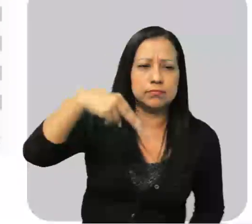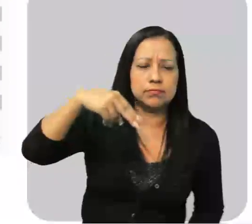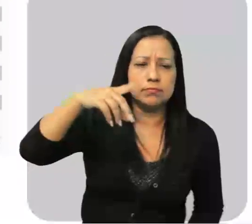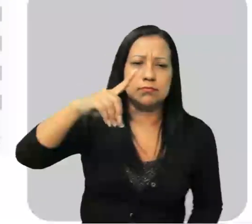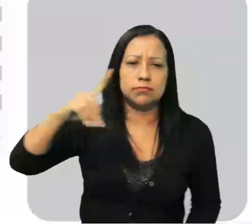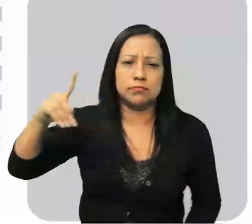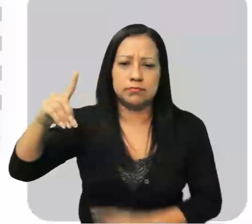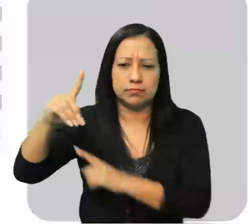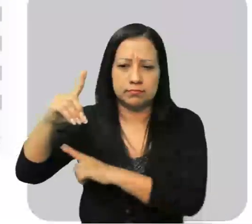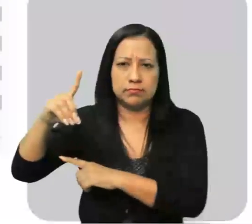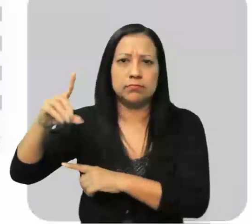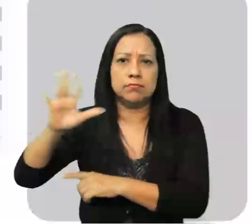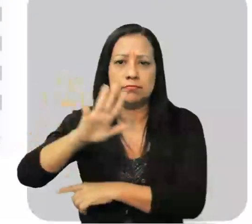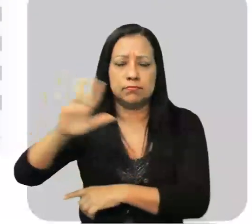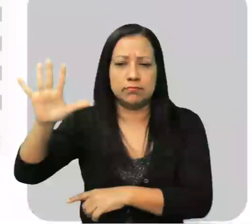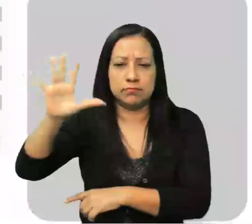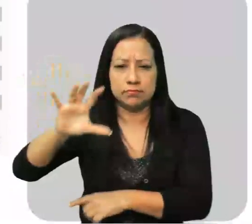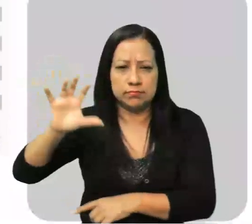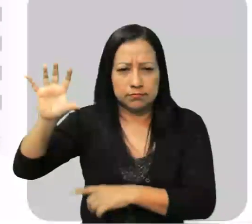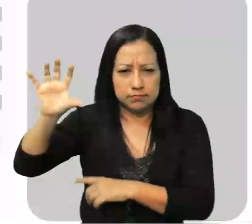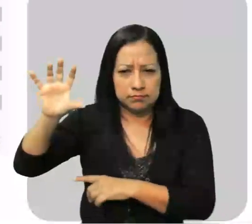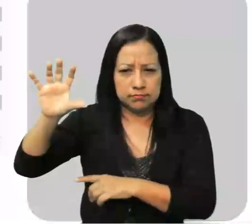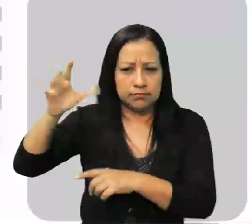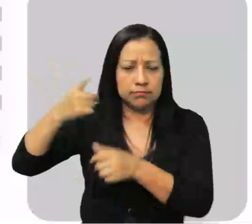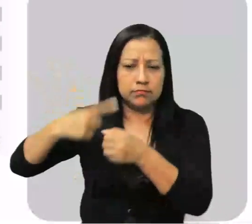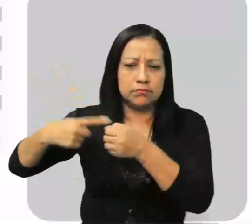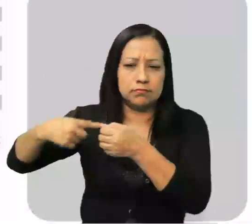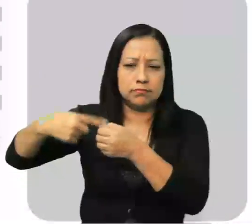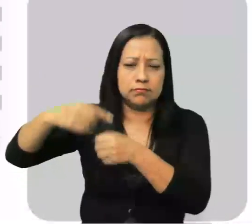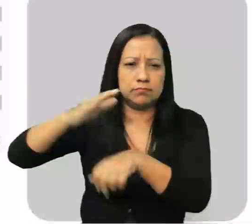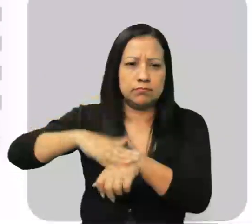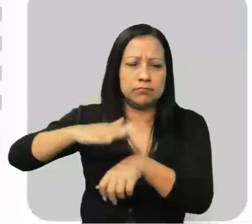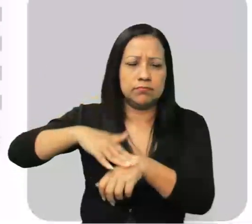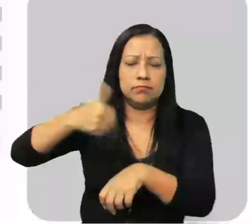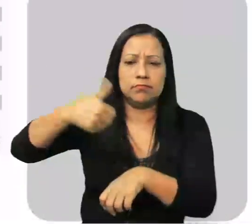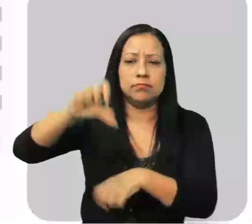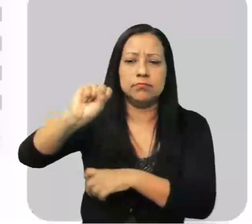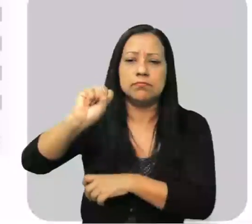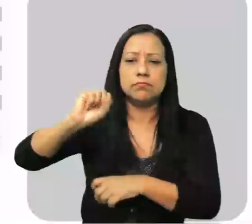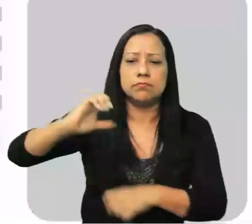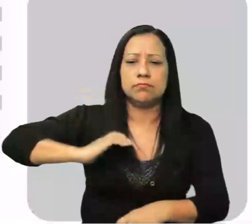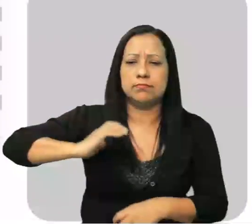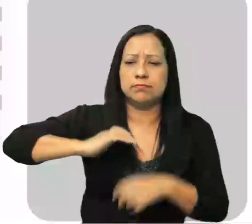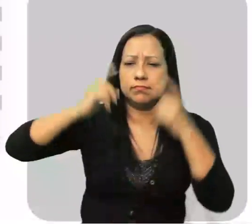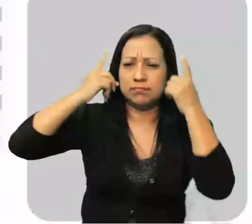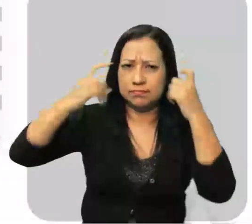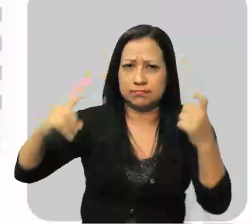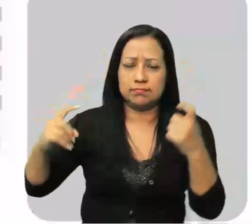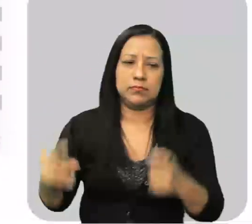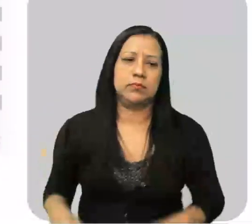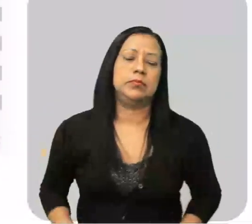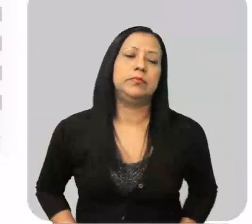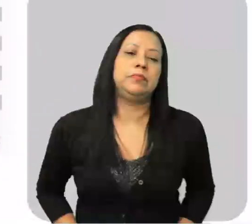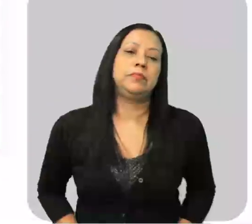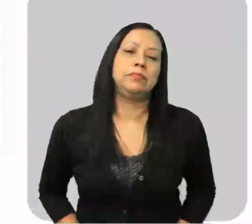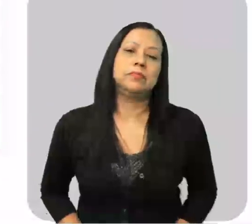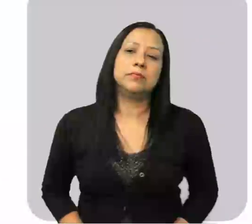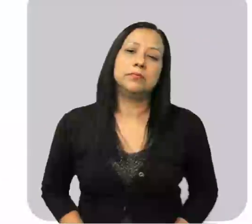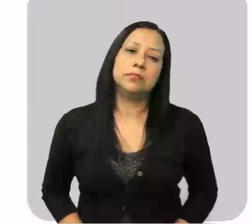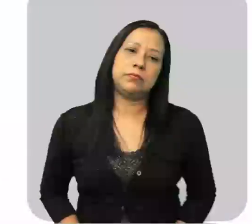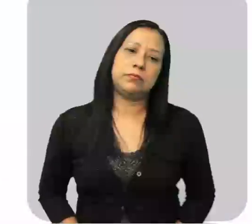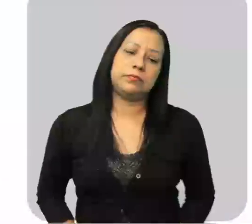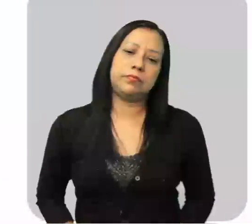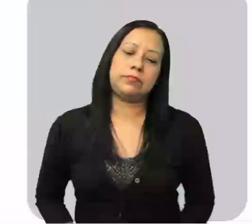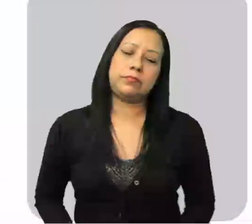importante é você entender que o Nordeste é a região com mais cidades nesta lista, com um total